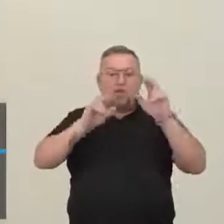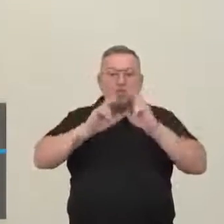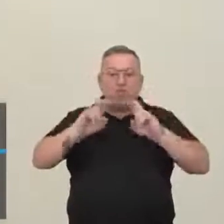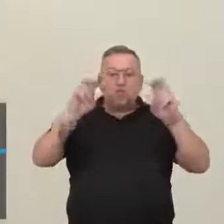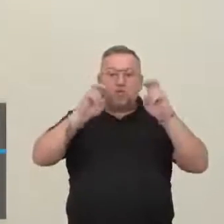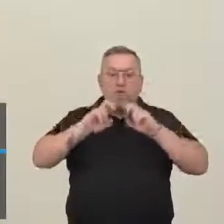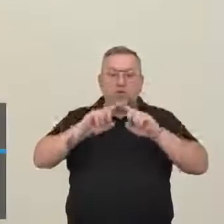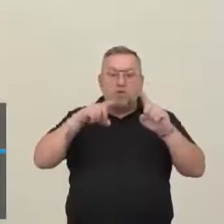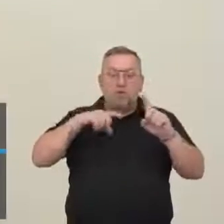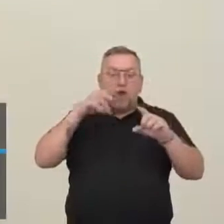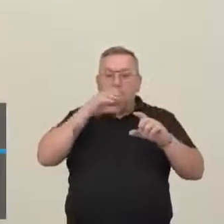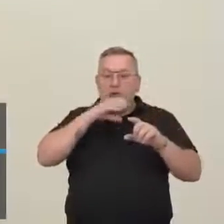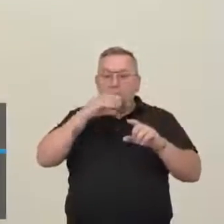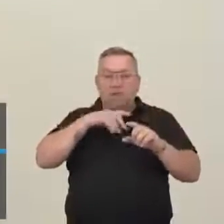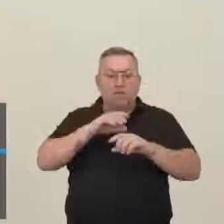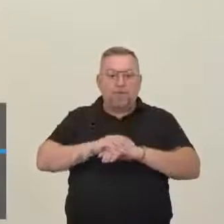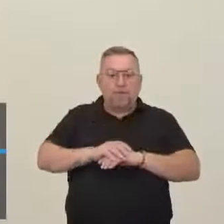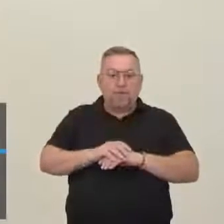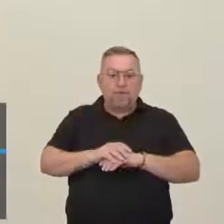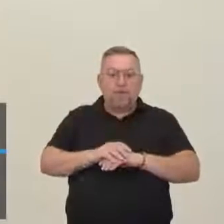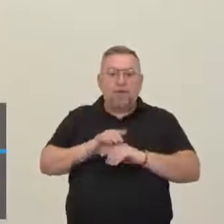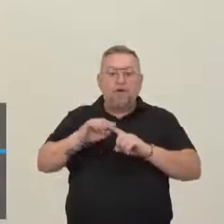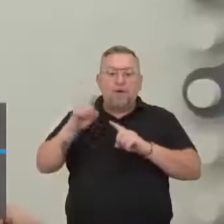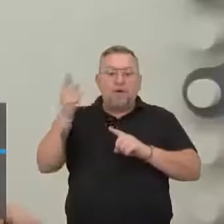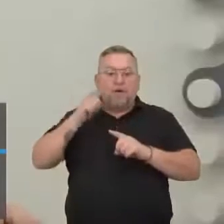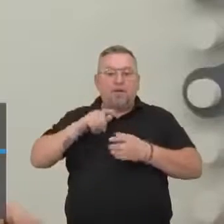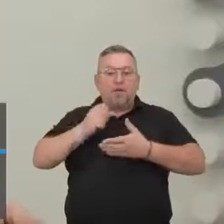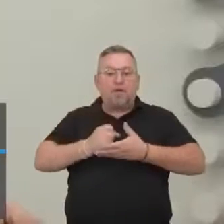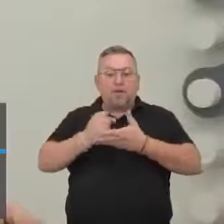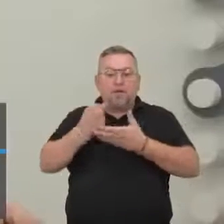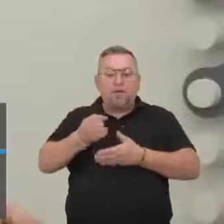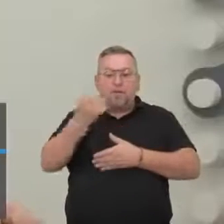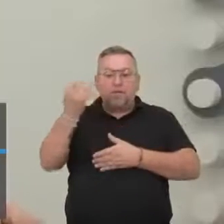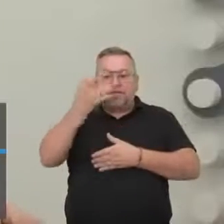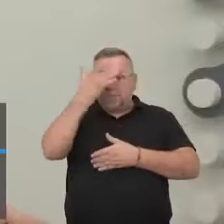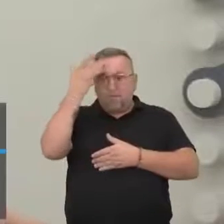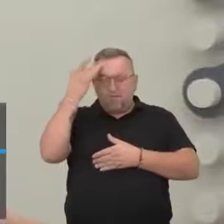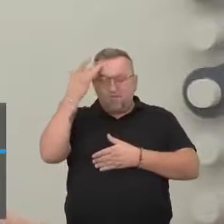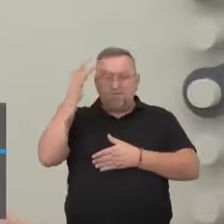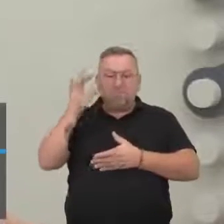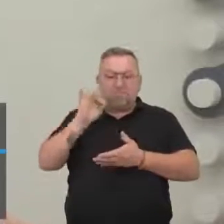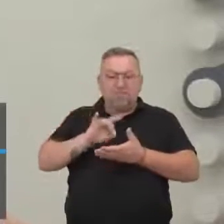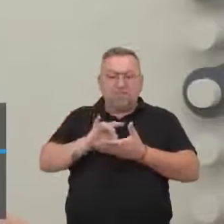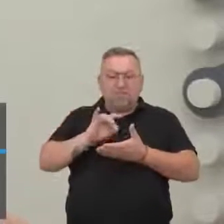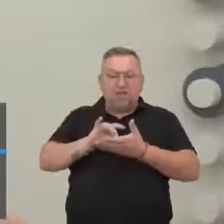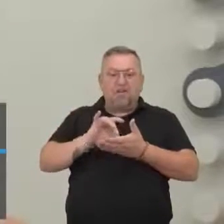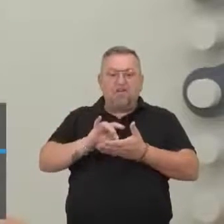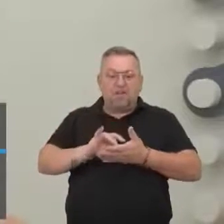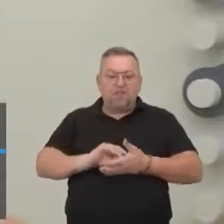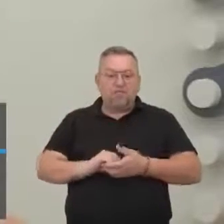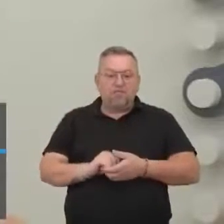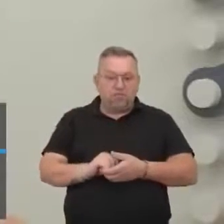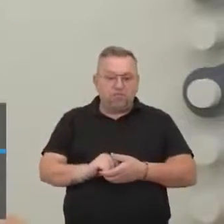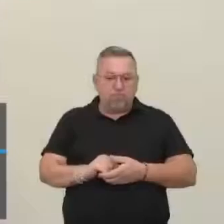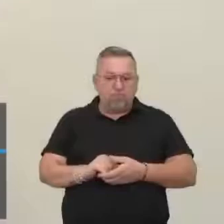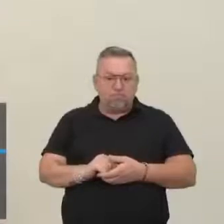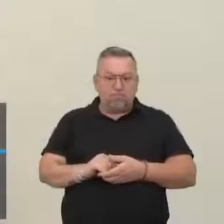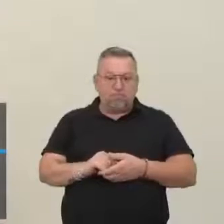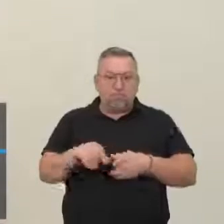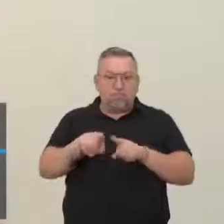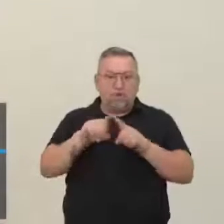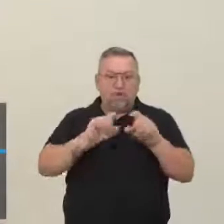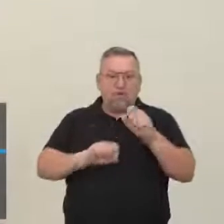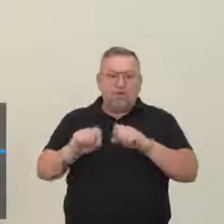gritou, vai ter tsunami, vai ter tsunami. Ela conseguiu salvar a vida de um monte de gente. Exatamente, isso é verdade, é fato verídico mesmo, tá certo? Bom, todo